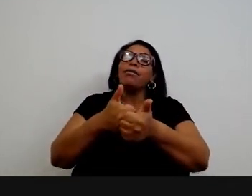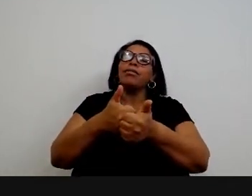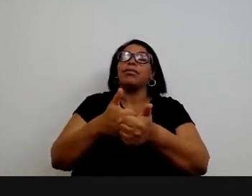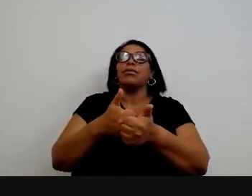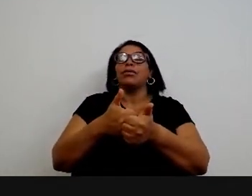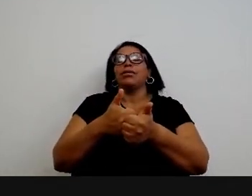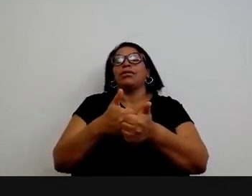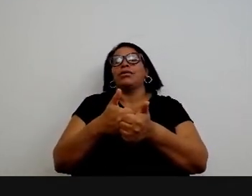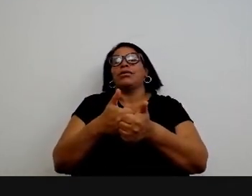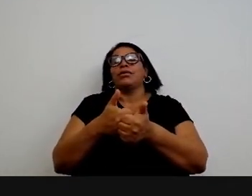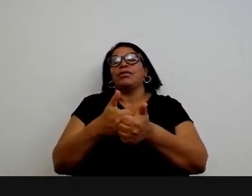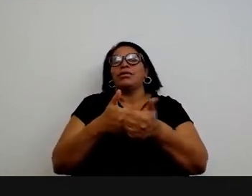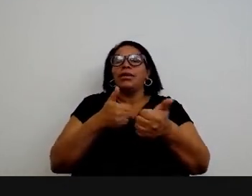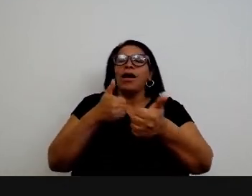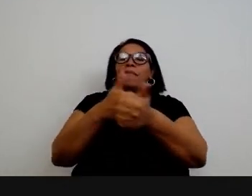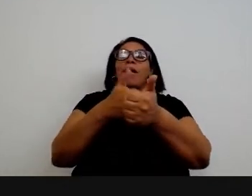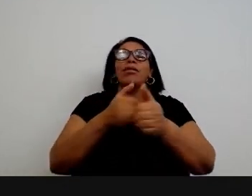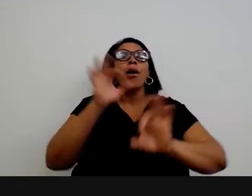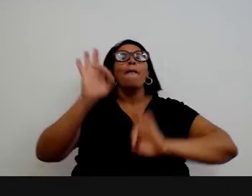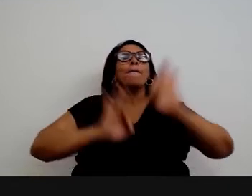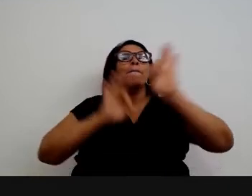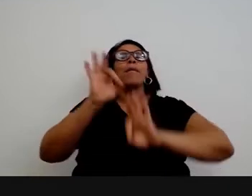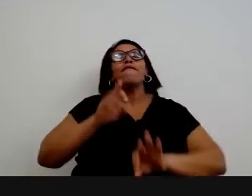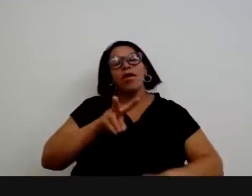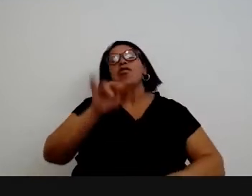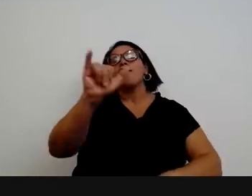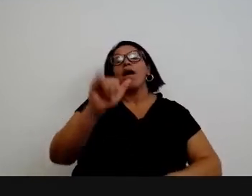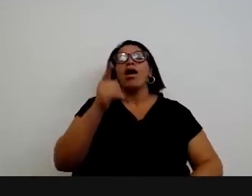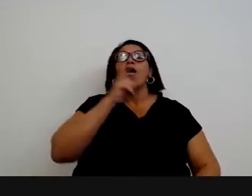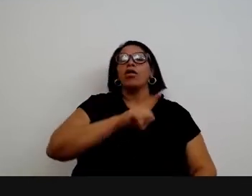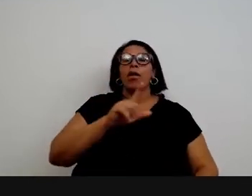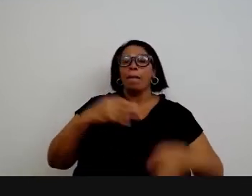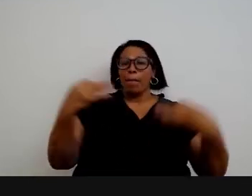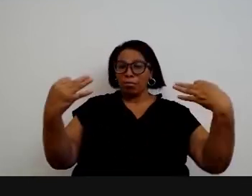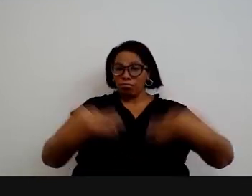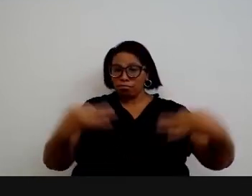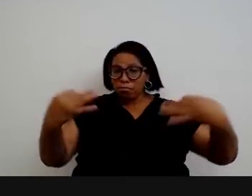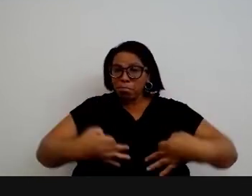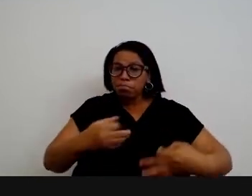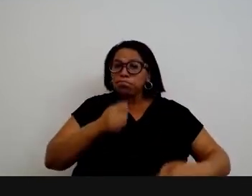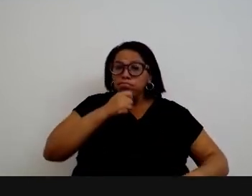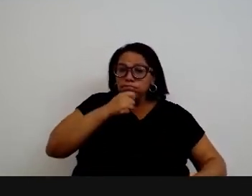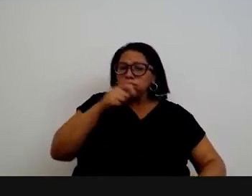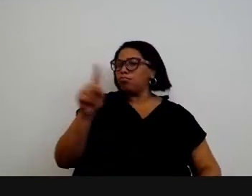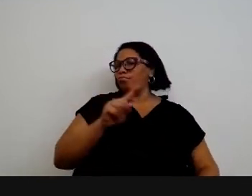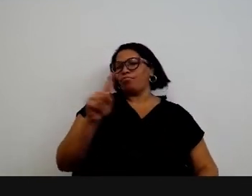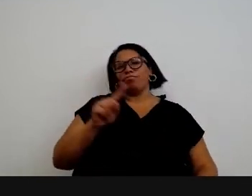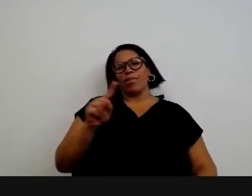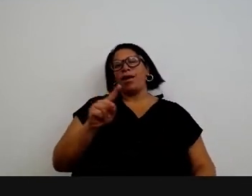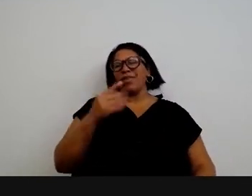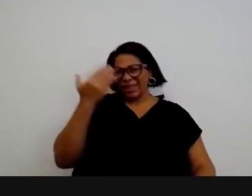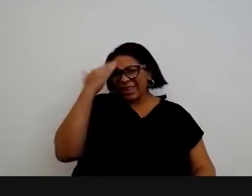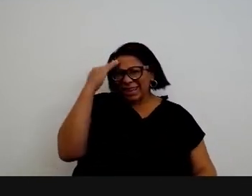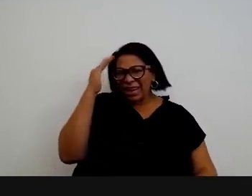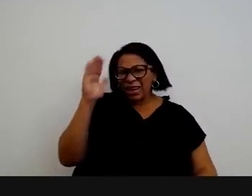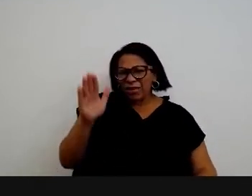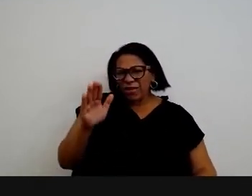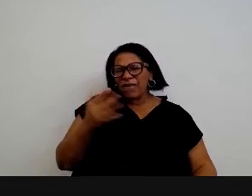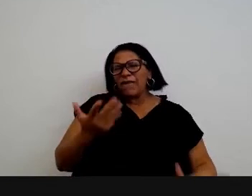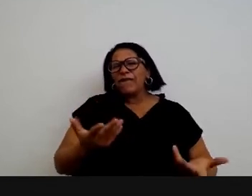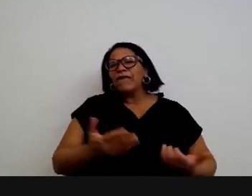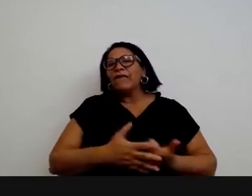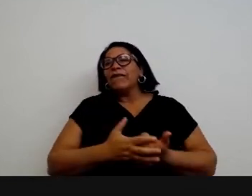mais perto da perfeição estaremos, mas não seremos perfeitos, com certeza. Não sei se respondi,